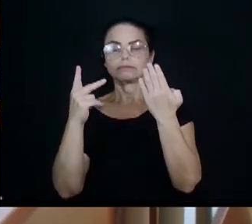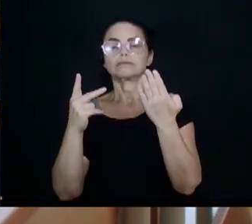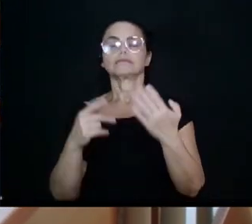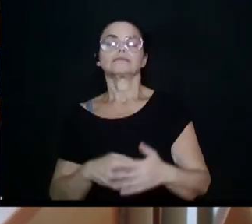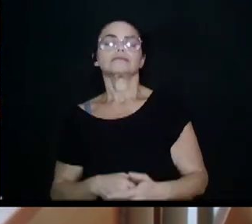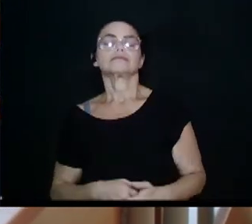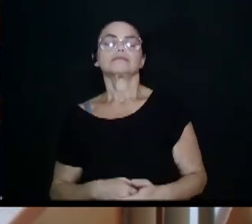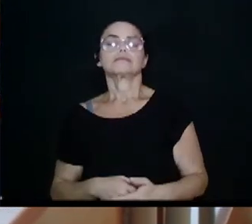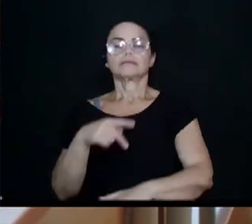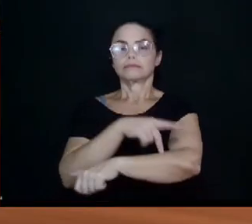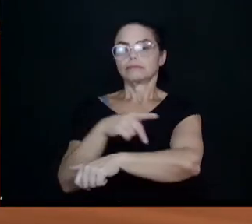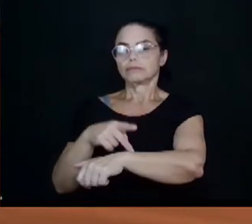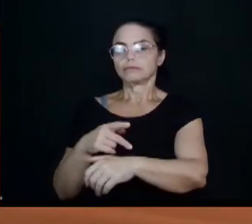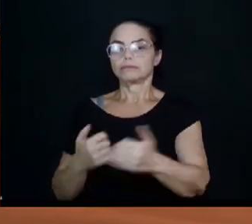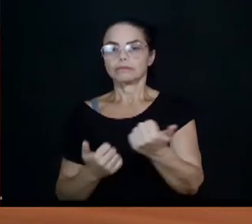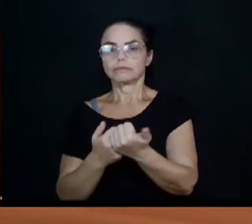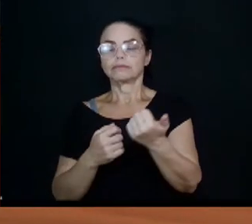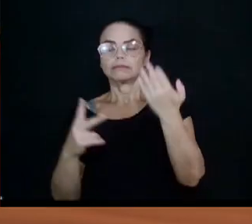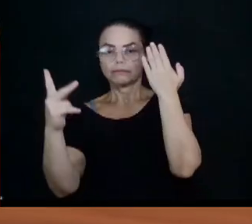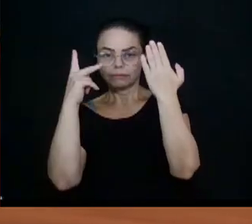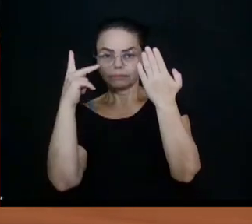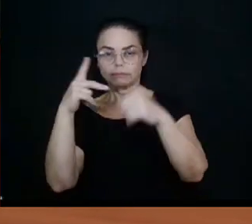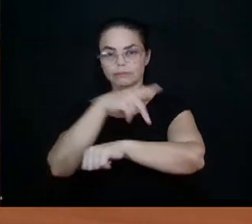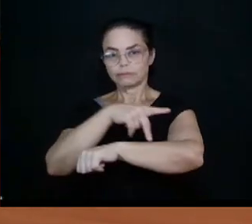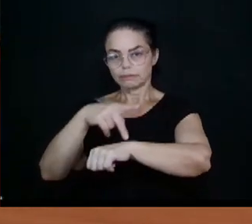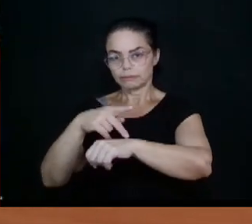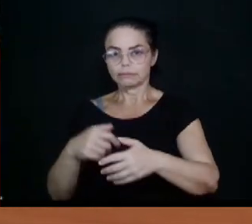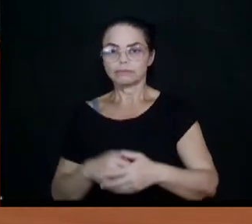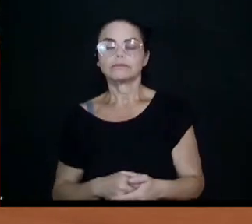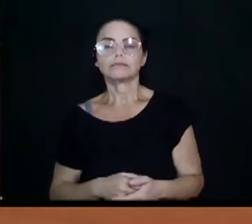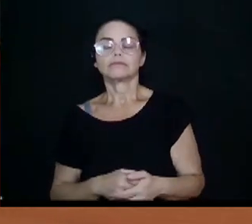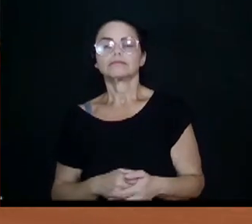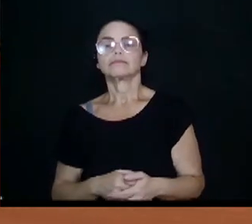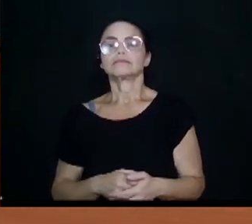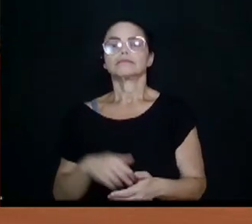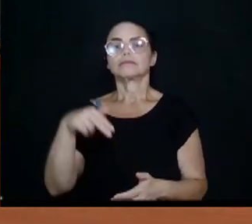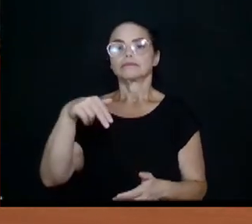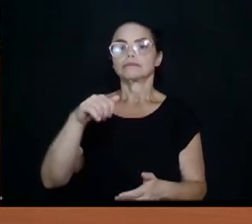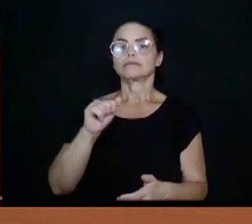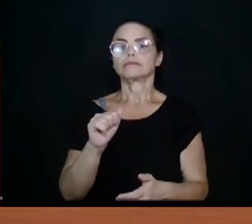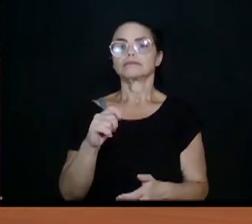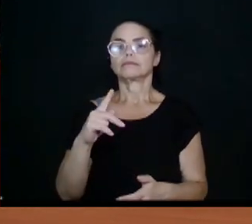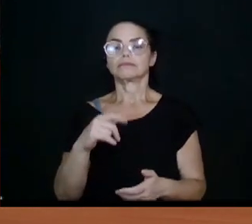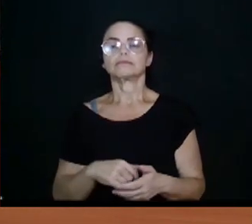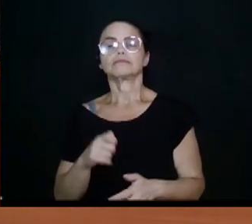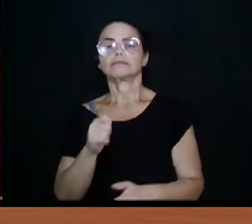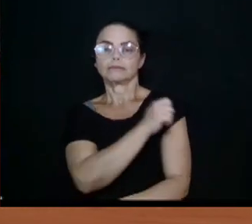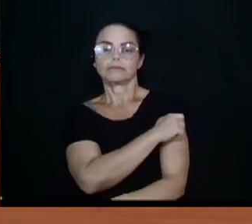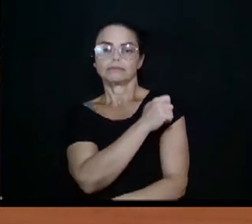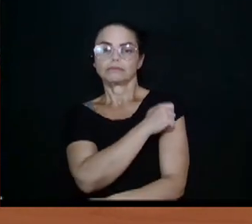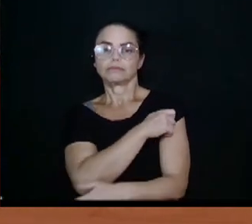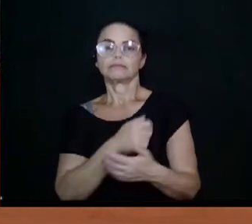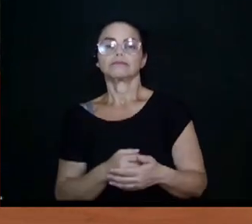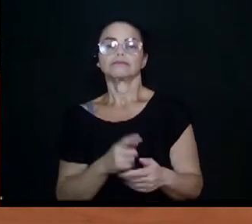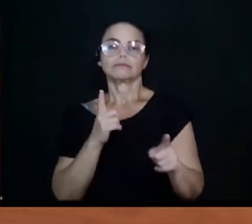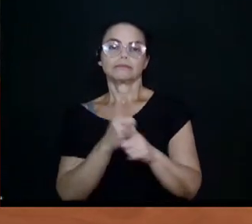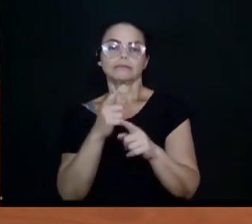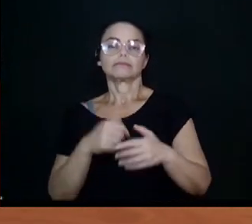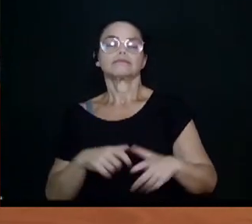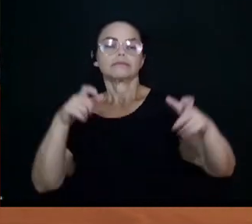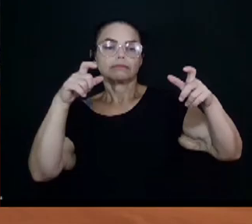apoio psicopedagógico, que se chama de NAP, o aluno também ele vai encontrar ali um local